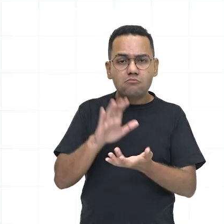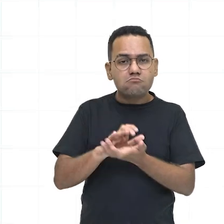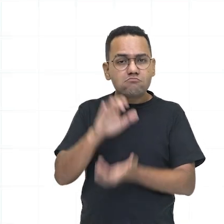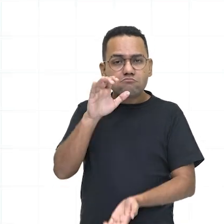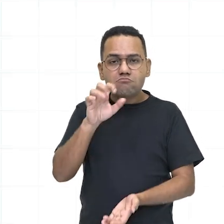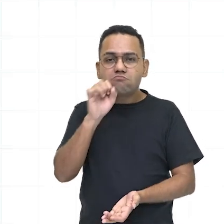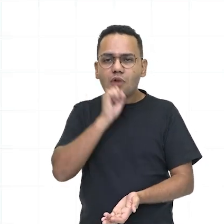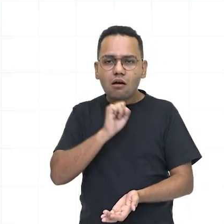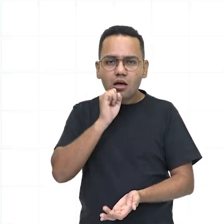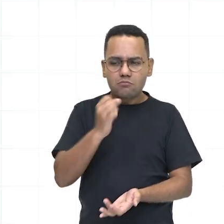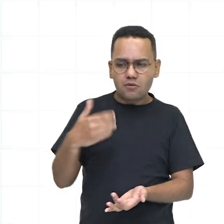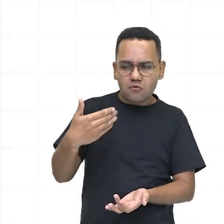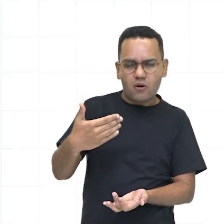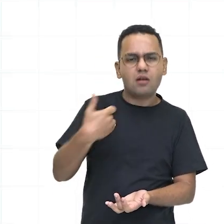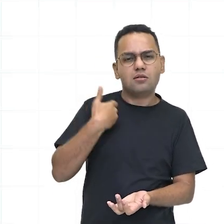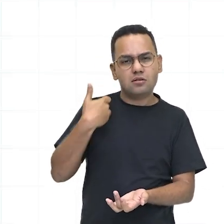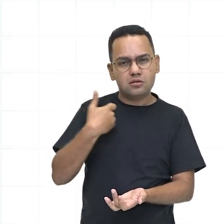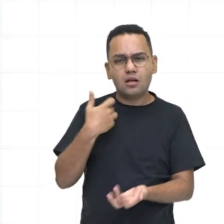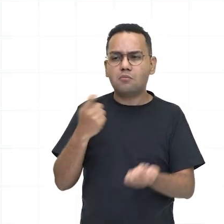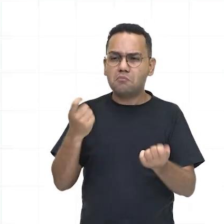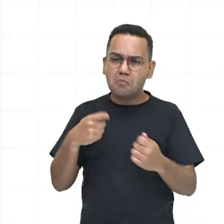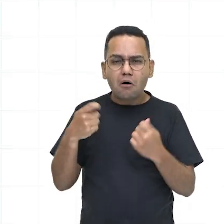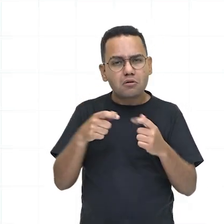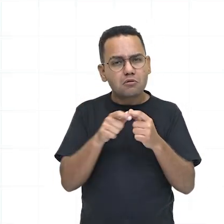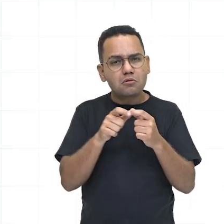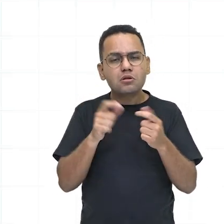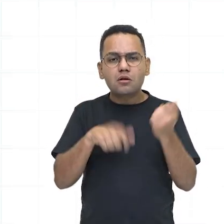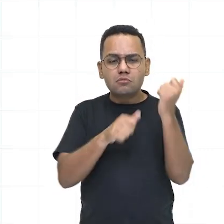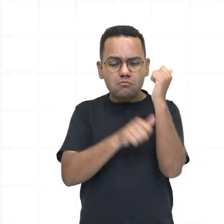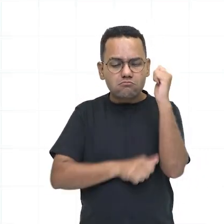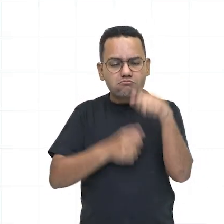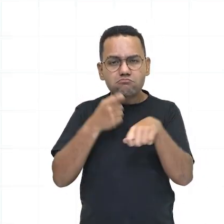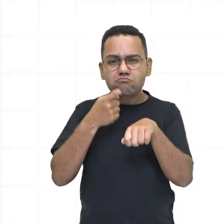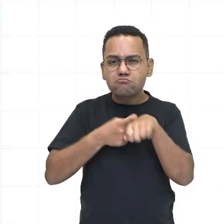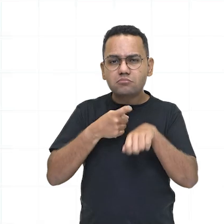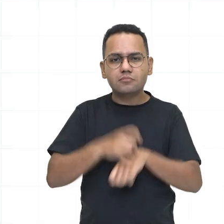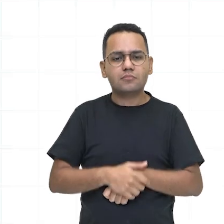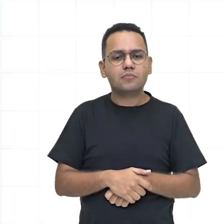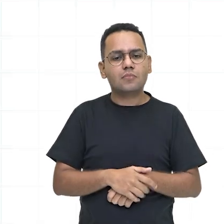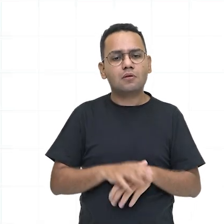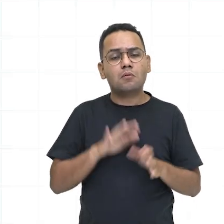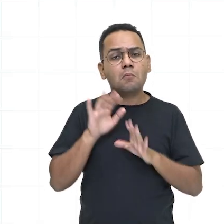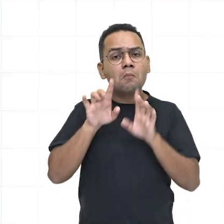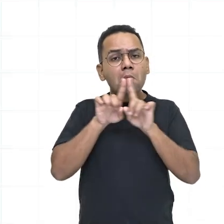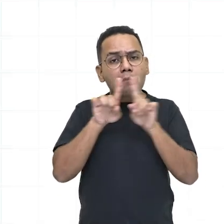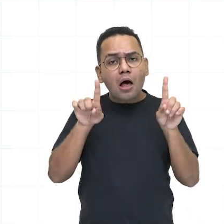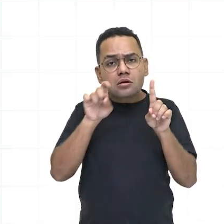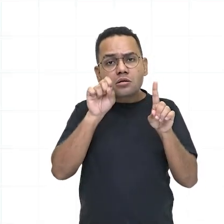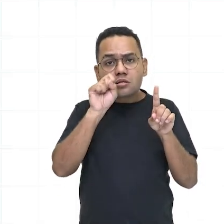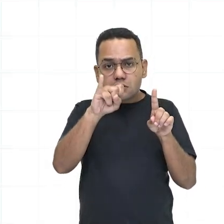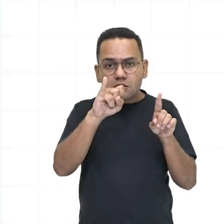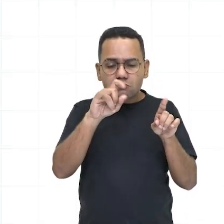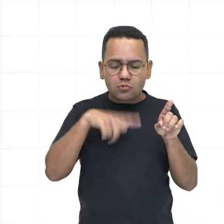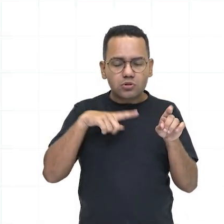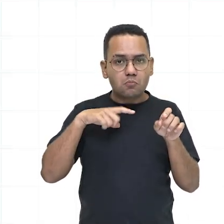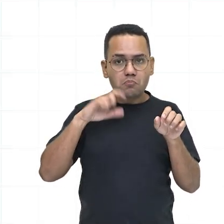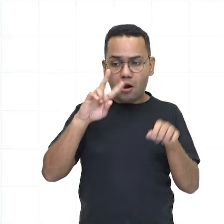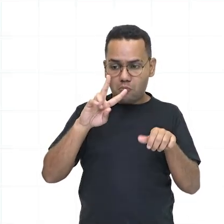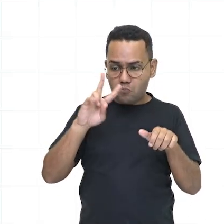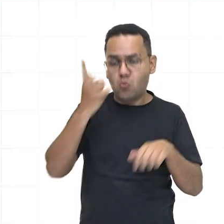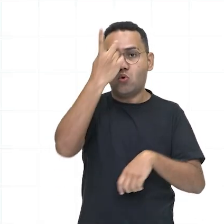natural que haja esse enrijecimento. Mas, quando você muda seus hábitos, quando você tem